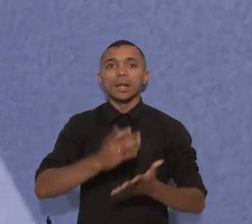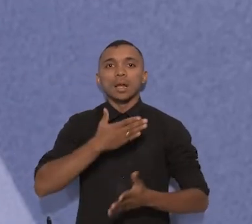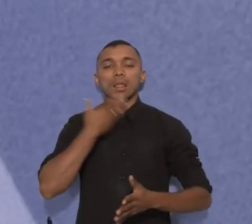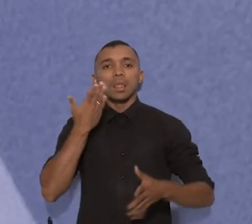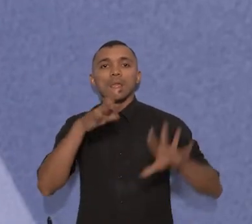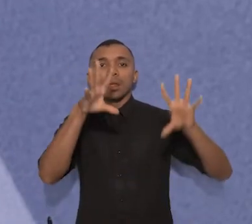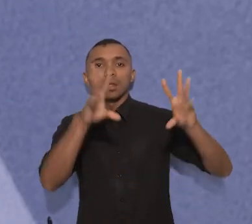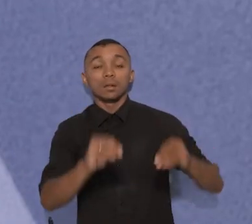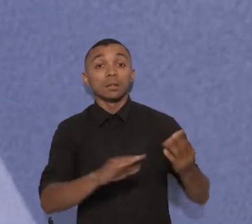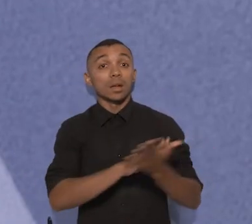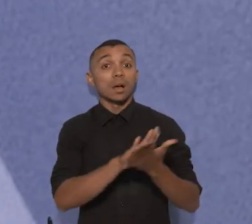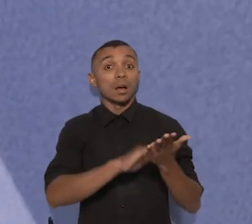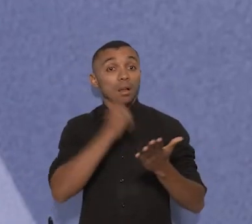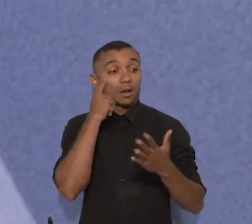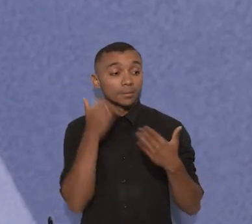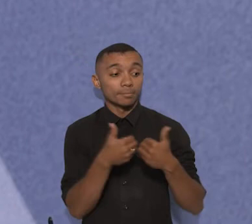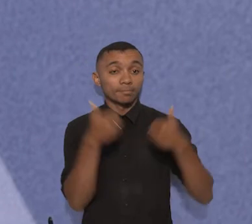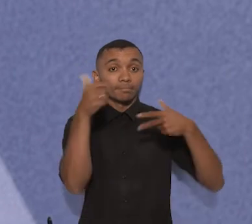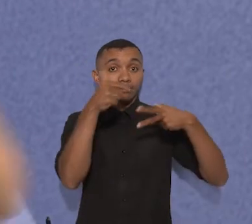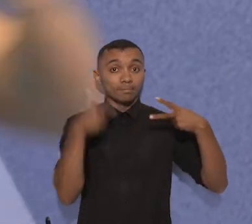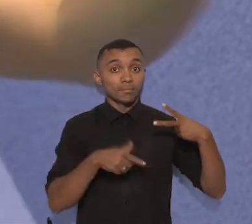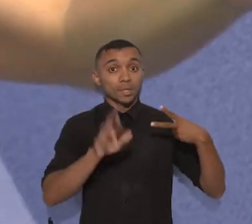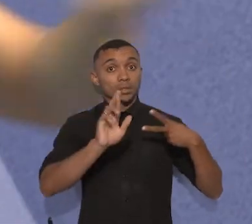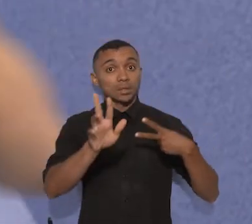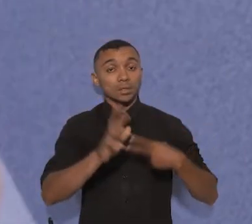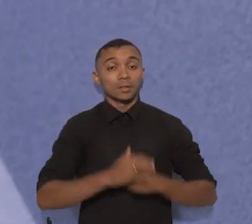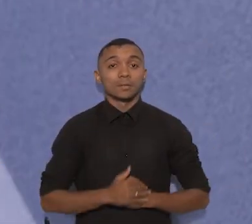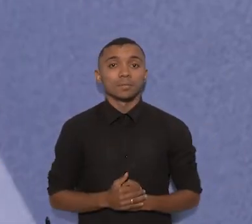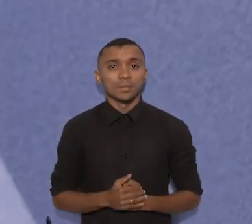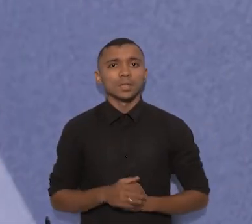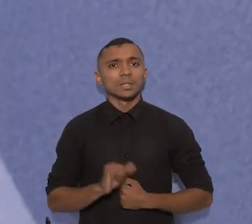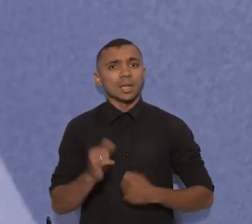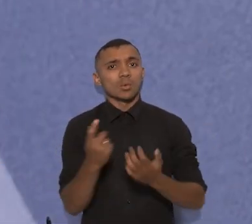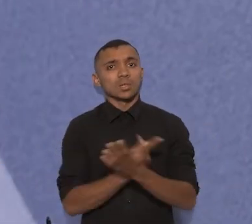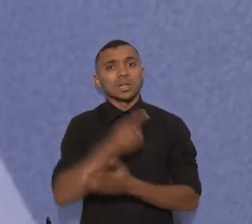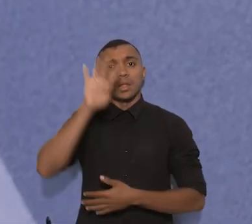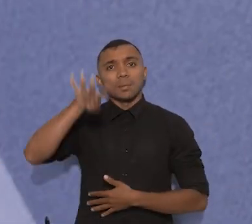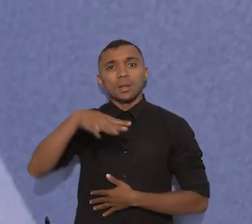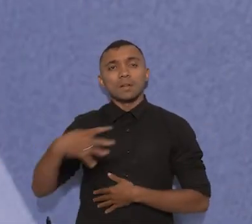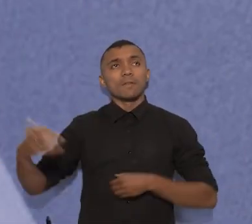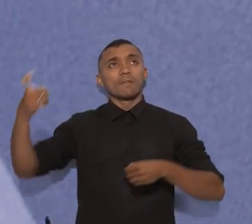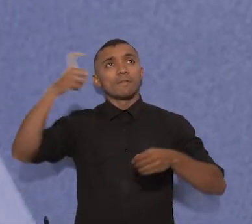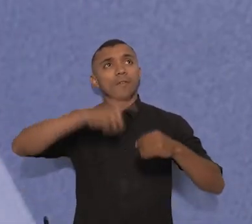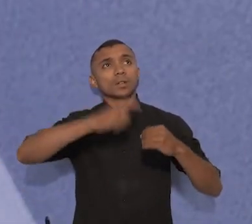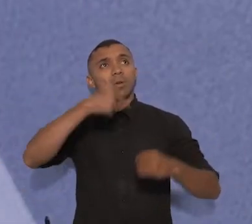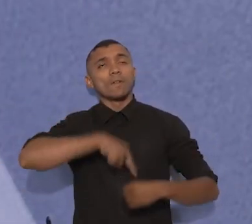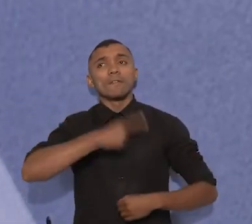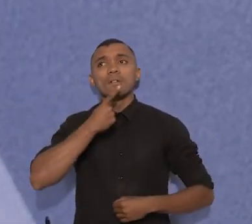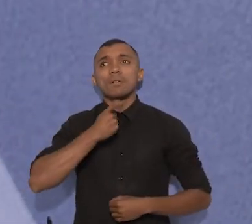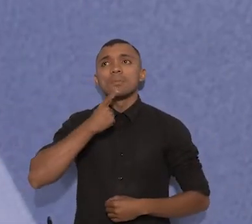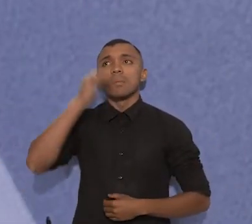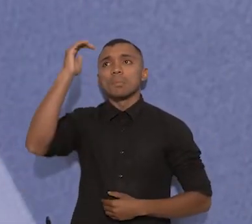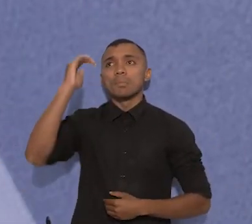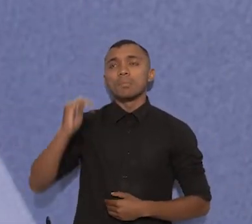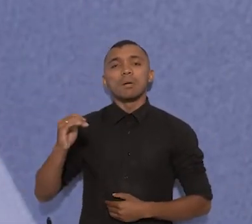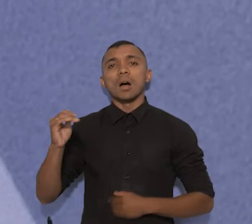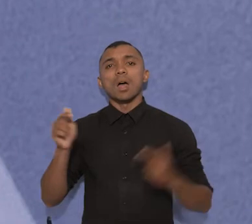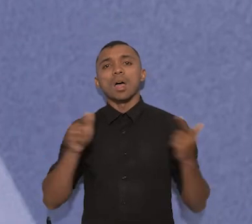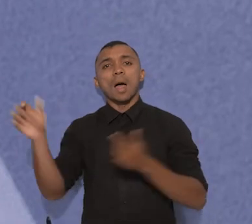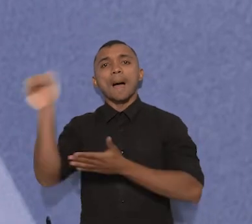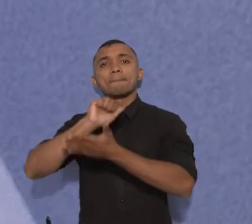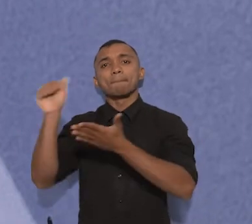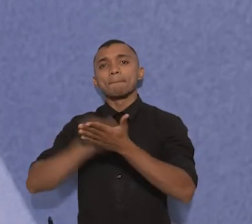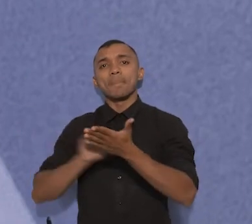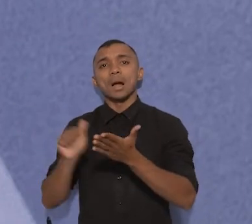ano. Não. São duas coisas diferentes. Agora, é claro que se o time for rebaixado... talvez apague tudo. É porque desmonta a